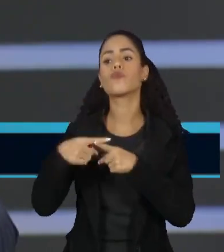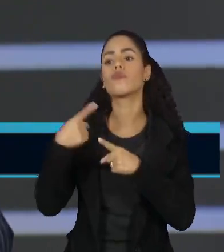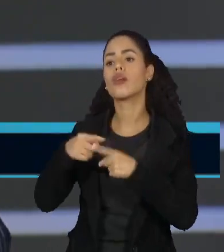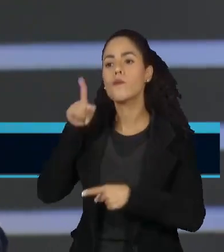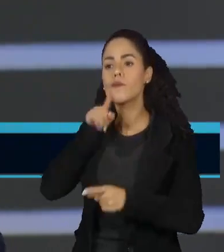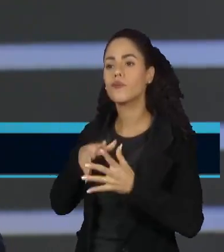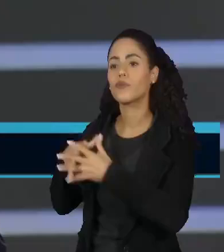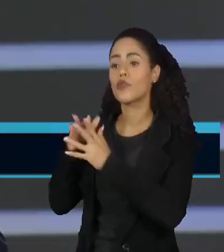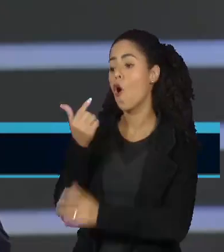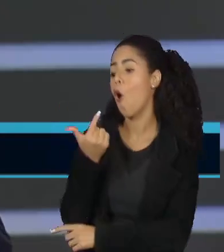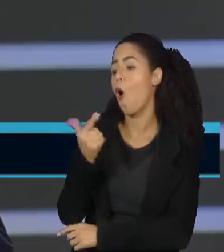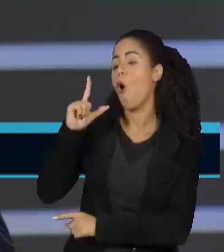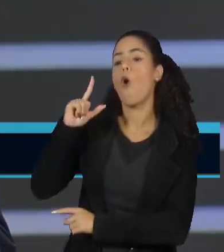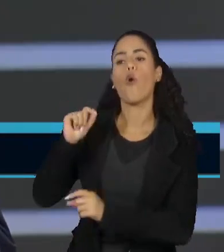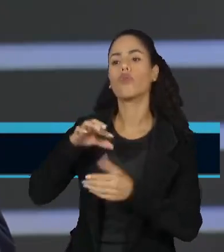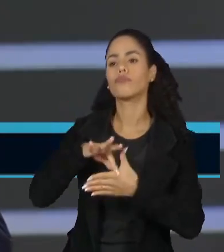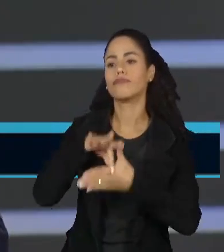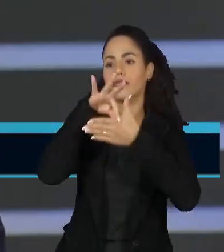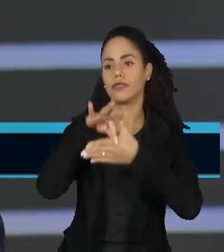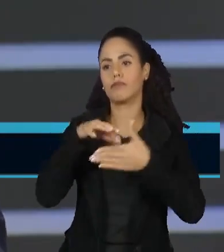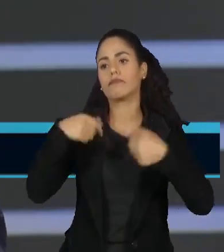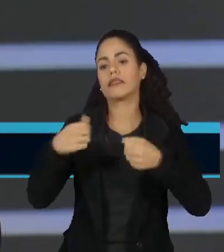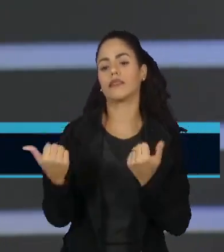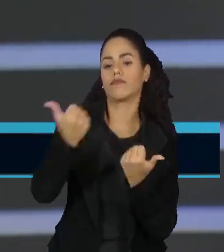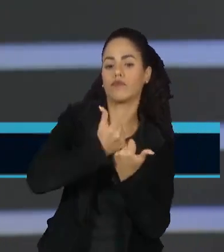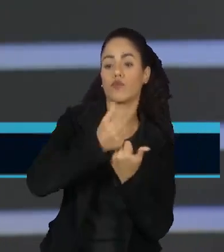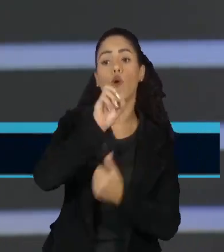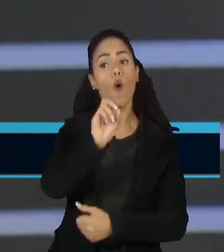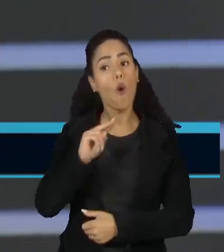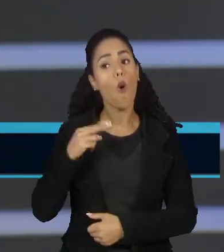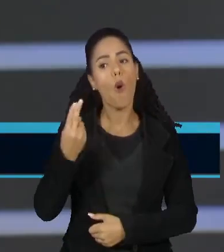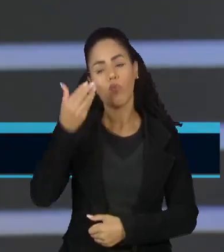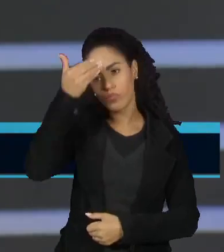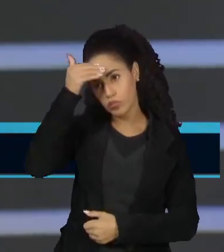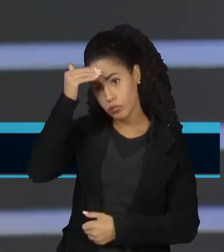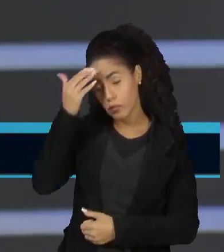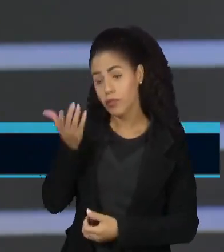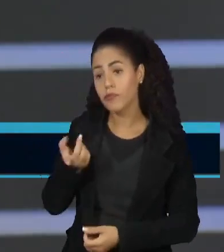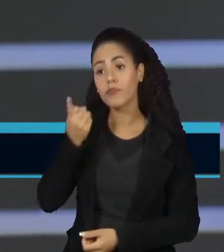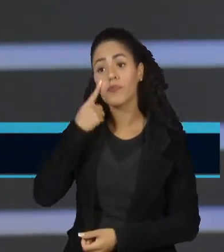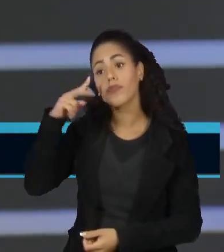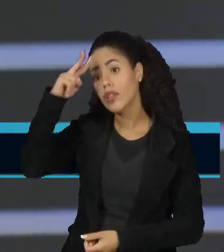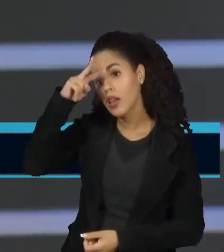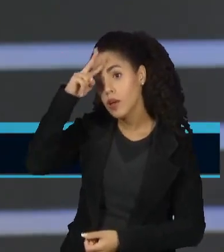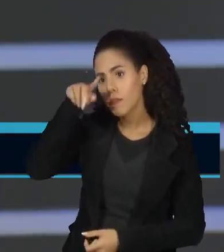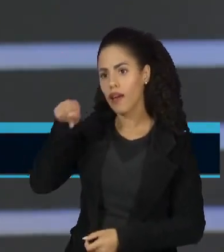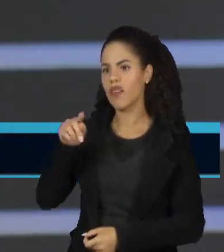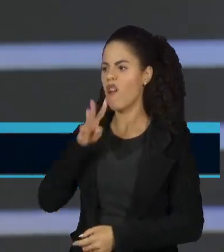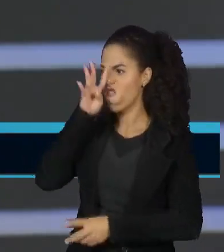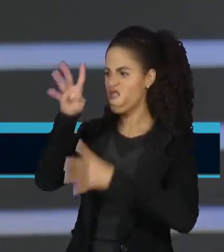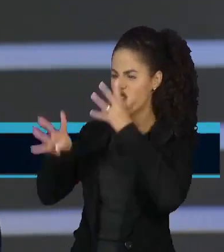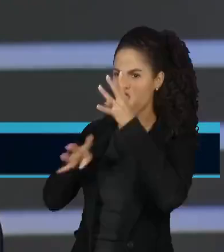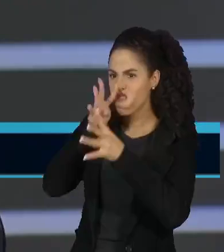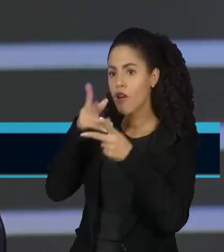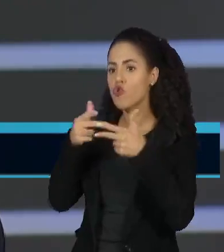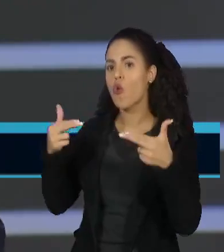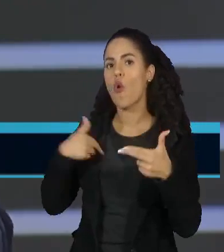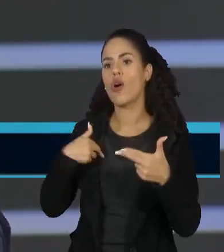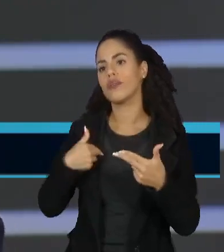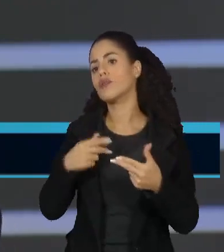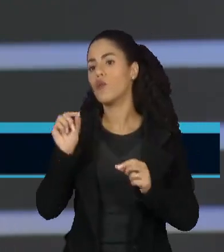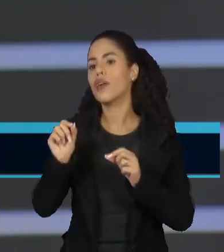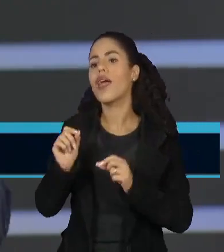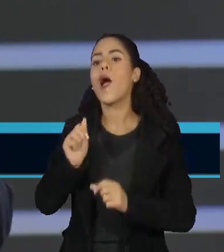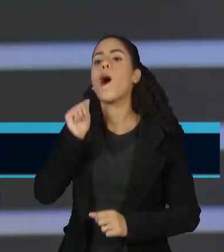um outro tipo de liderança, a possibilidade do Trump vencer. É bom lembrar, quando ele fala em acusações, etc., é uma atriz pornô,